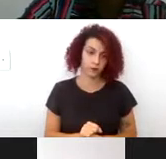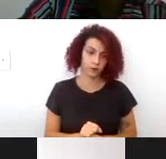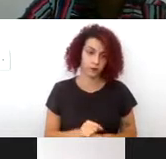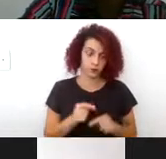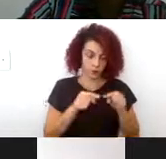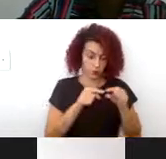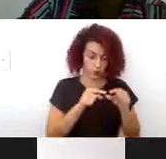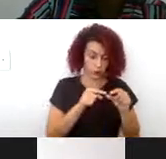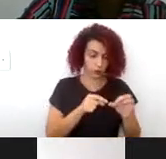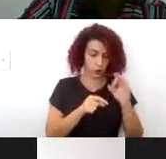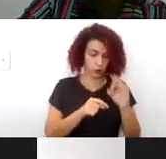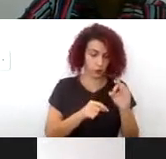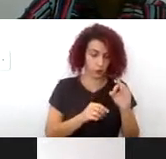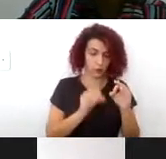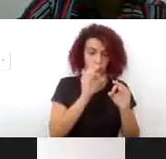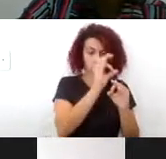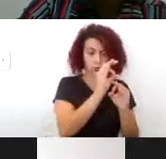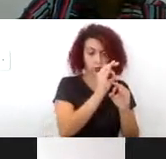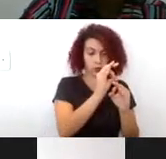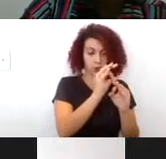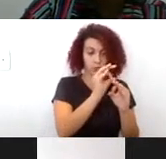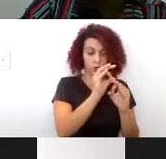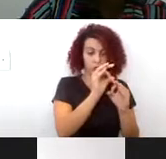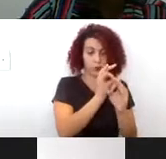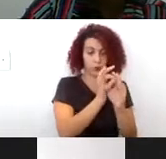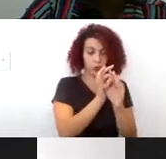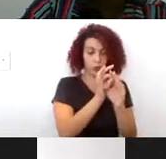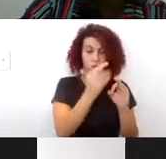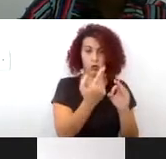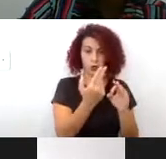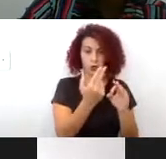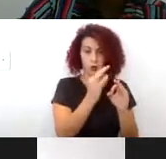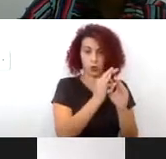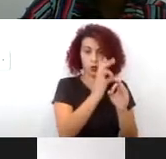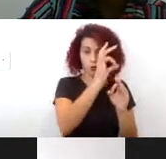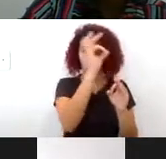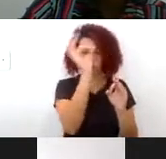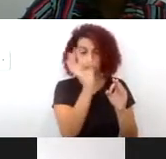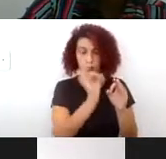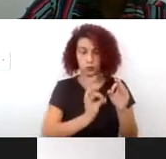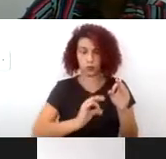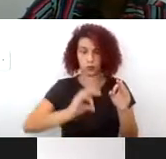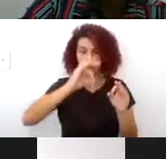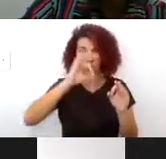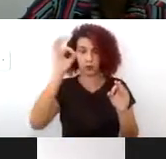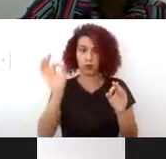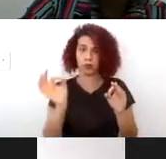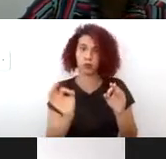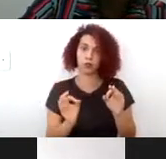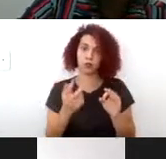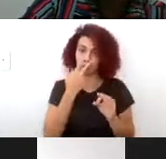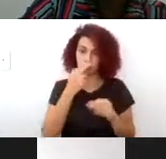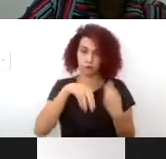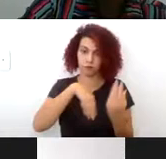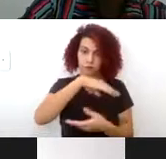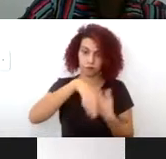a outro circo e nós podemos ocupar esse espaço que parece caótico mas que na verdade vive a